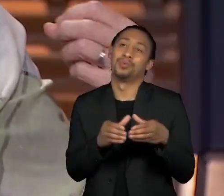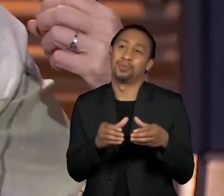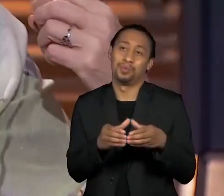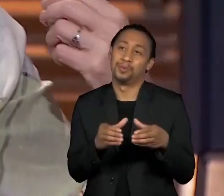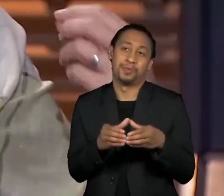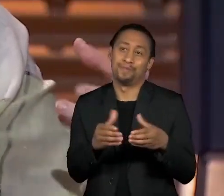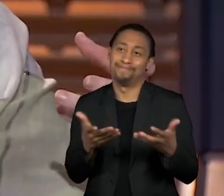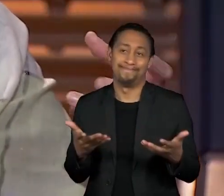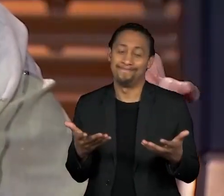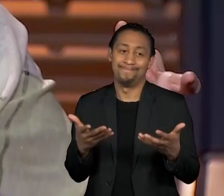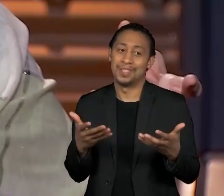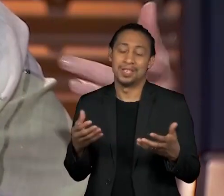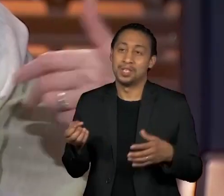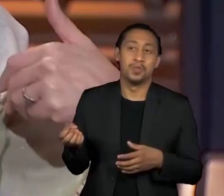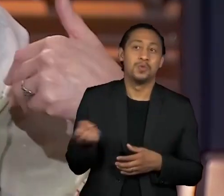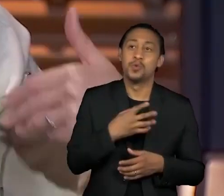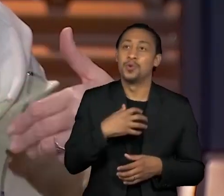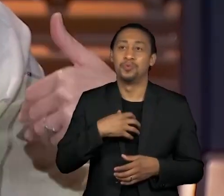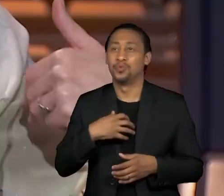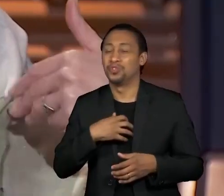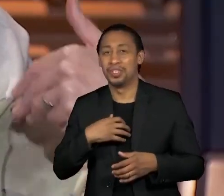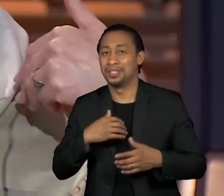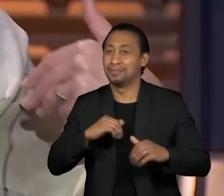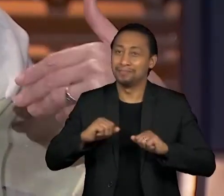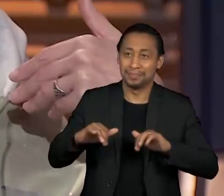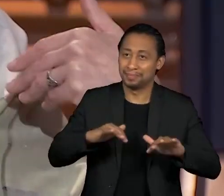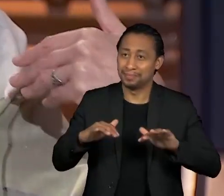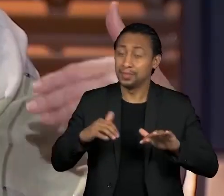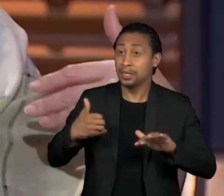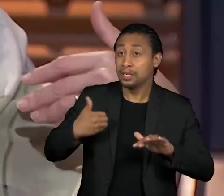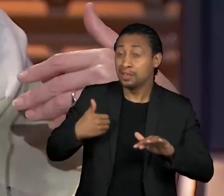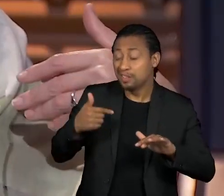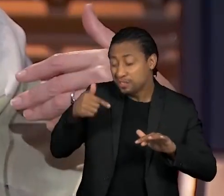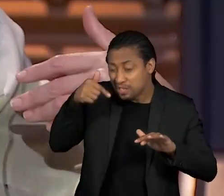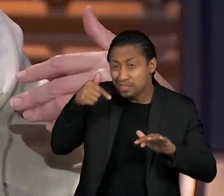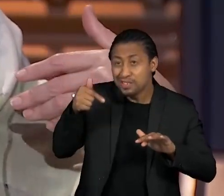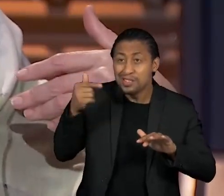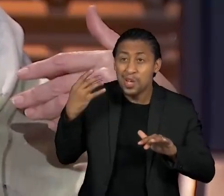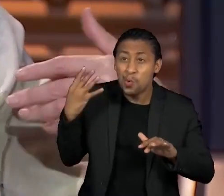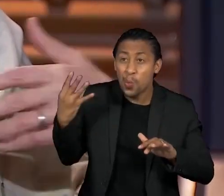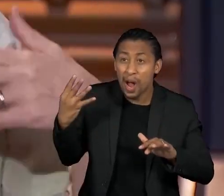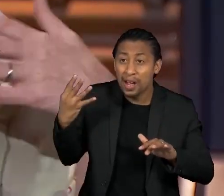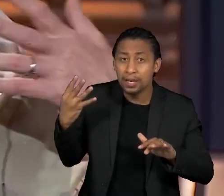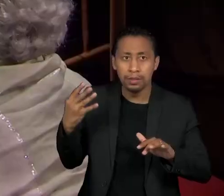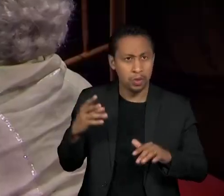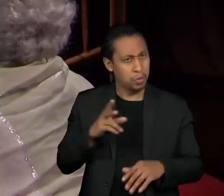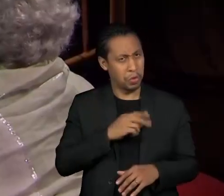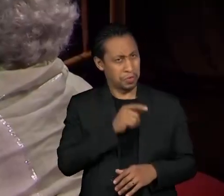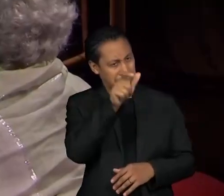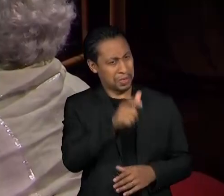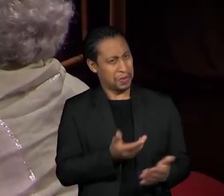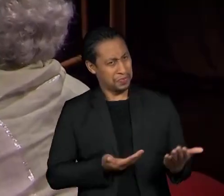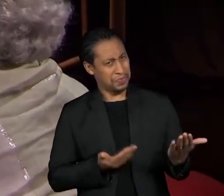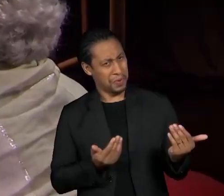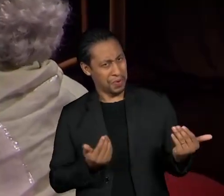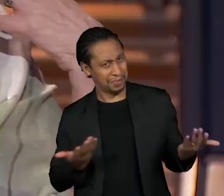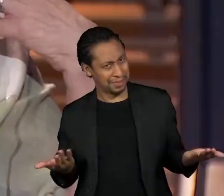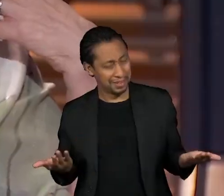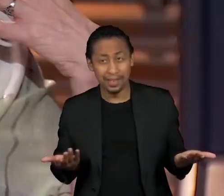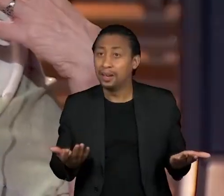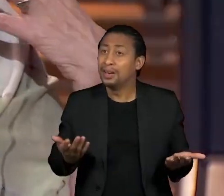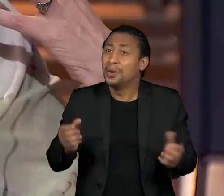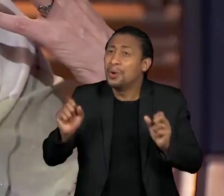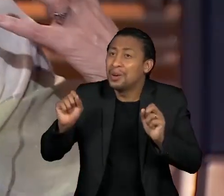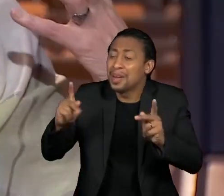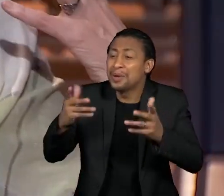nova dinâmica eu tô com 74 anos e pouquinho mas é moça mas eu quero fazer outras